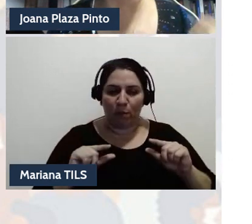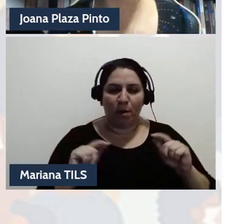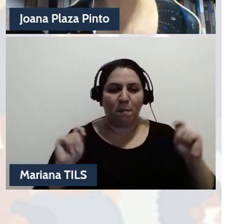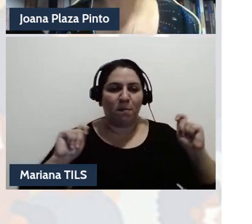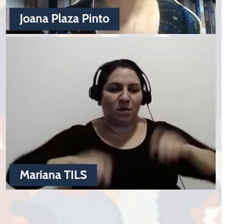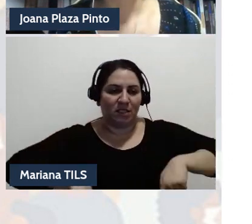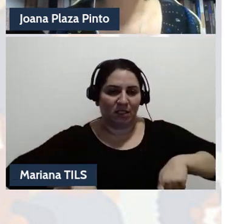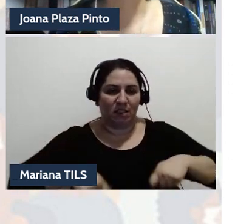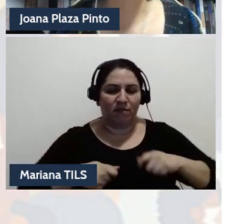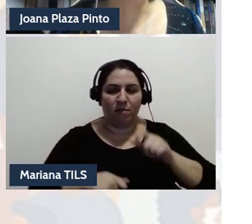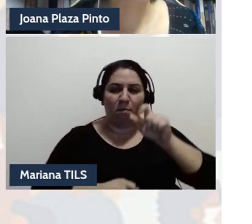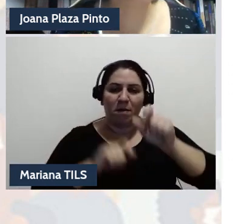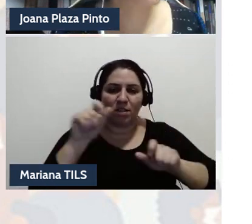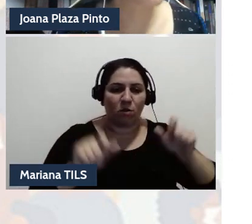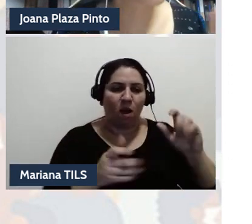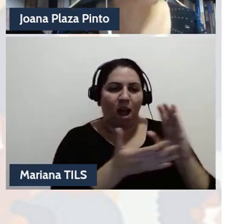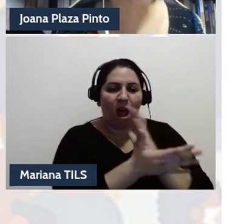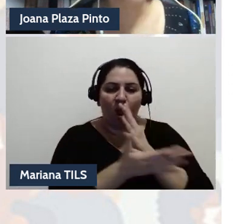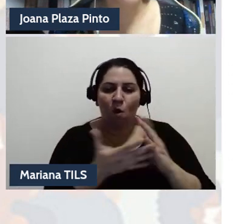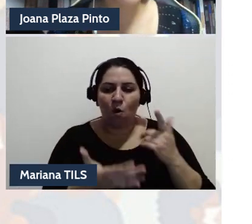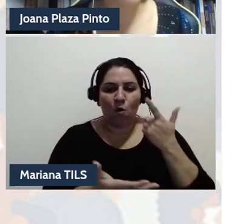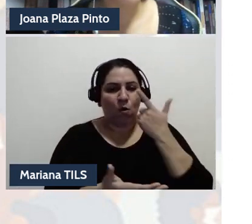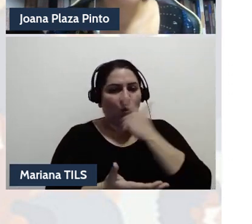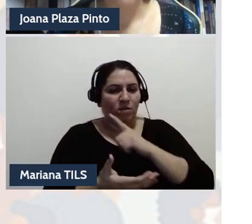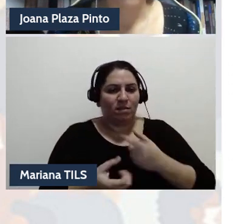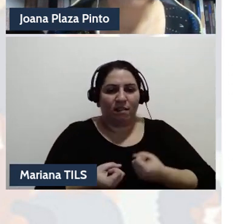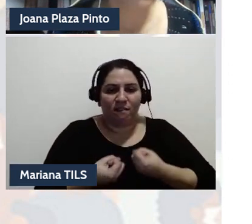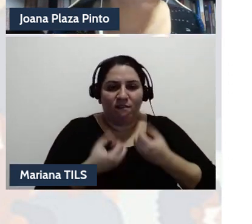certos corpos falarem